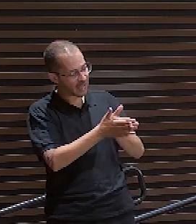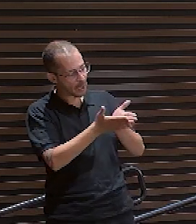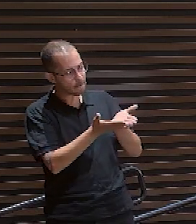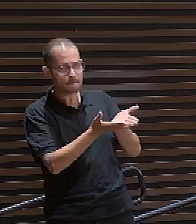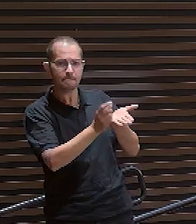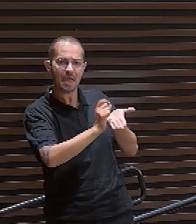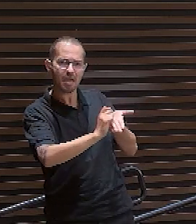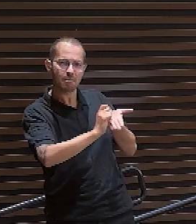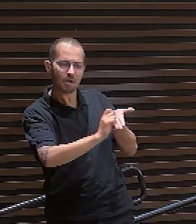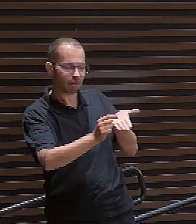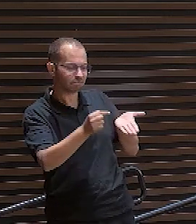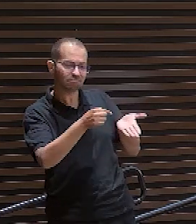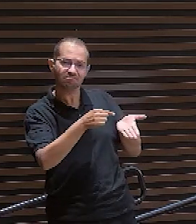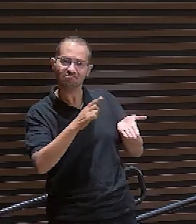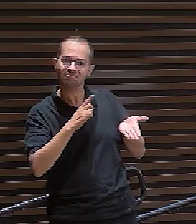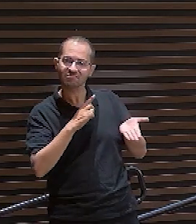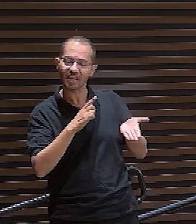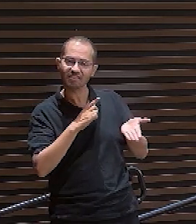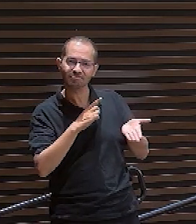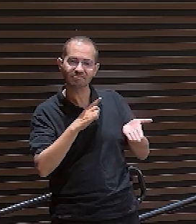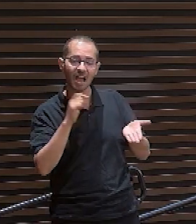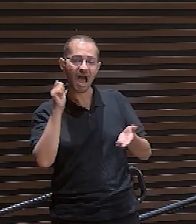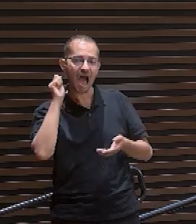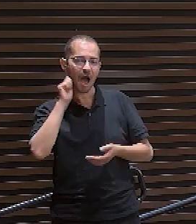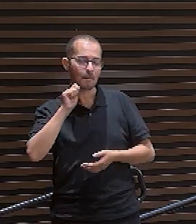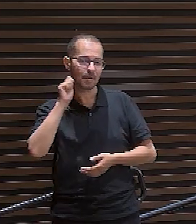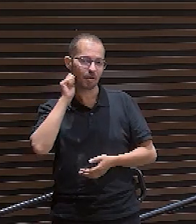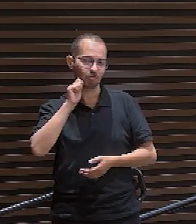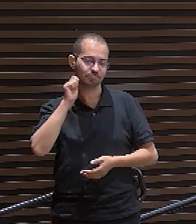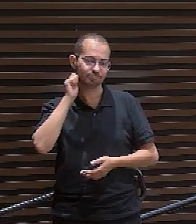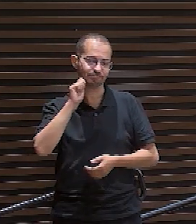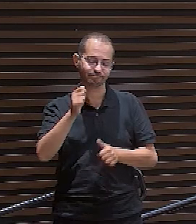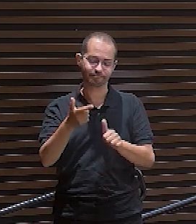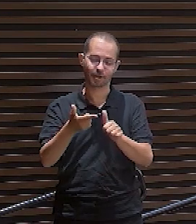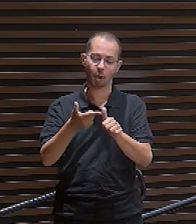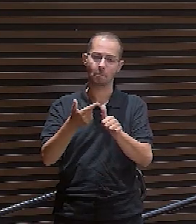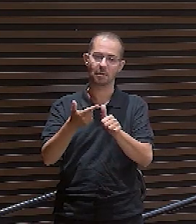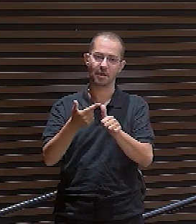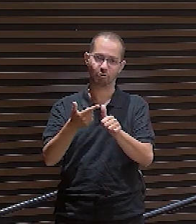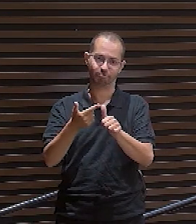registro, Abel é o primeiro